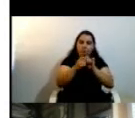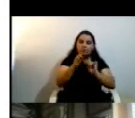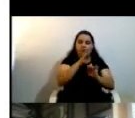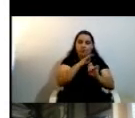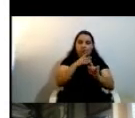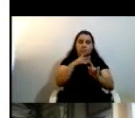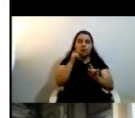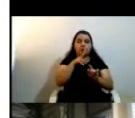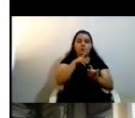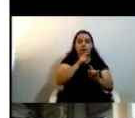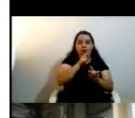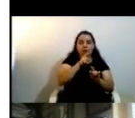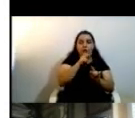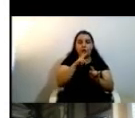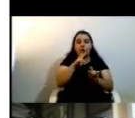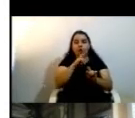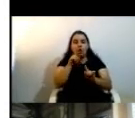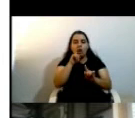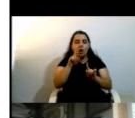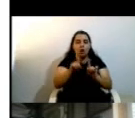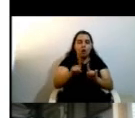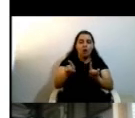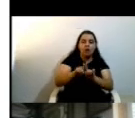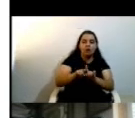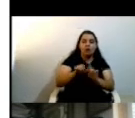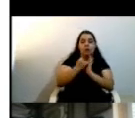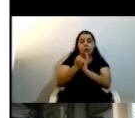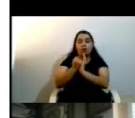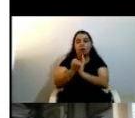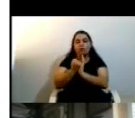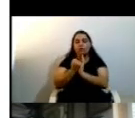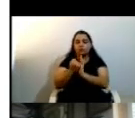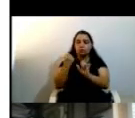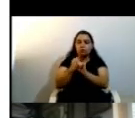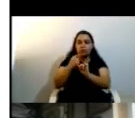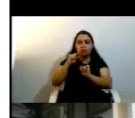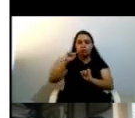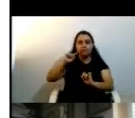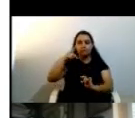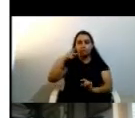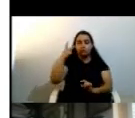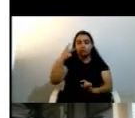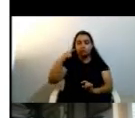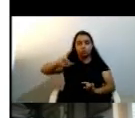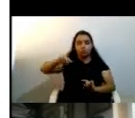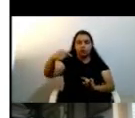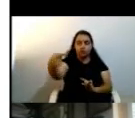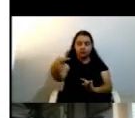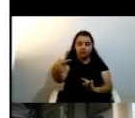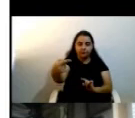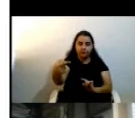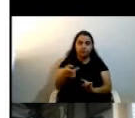diretos, quem lhes prestava apoio nas tarefas da vida doméstica. Pensamos naquilo que foi dito até ao momento, de